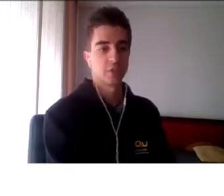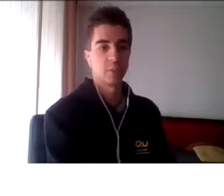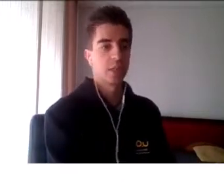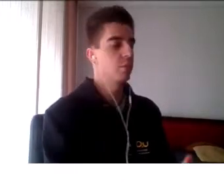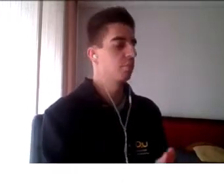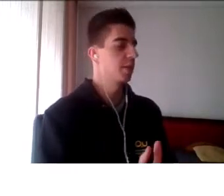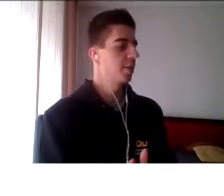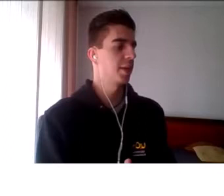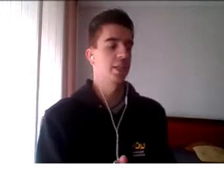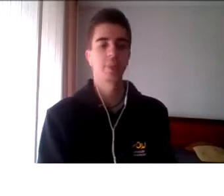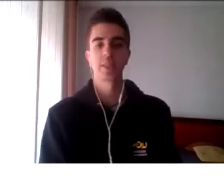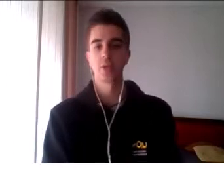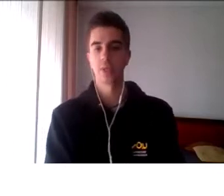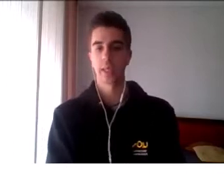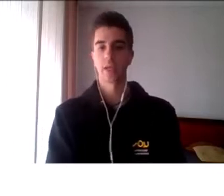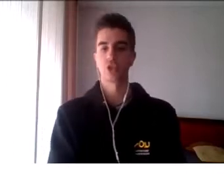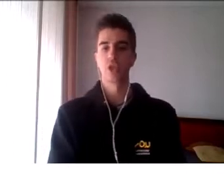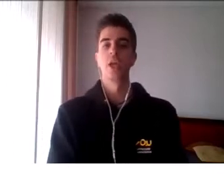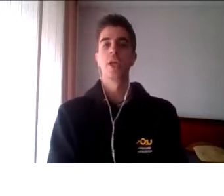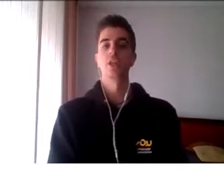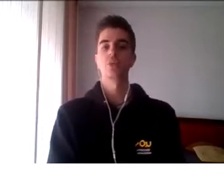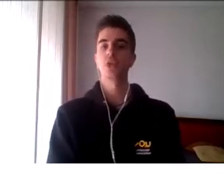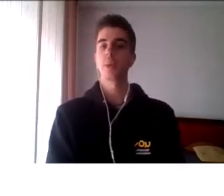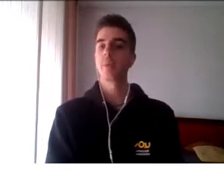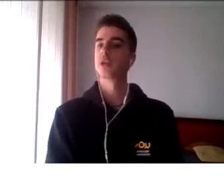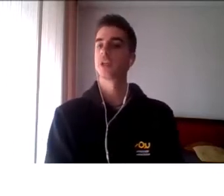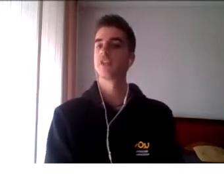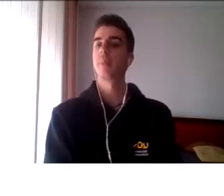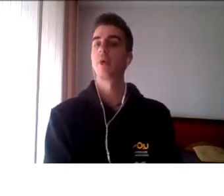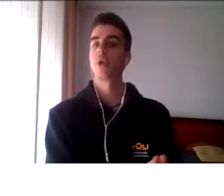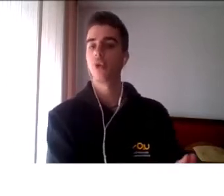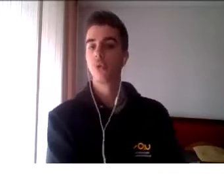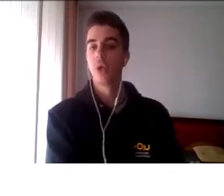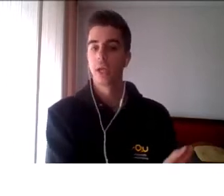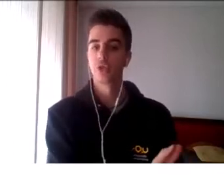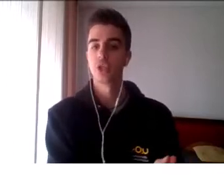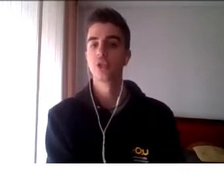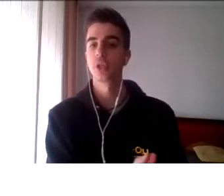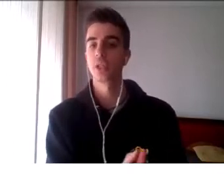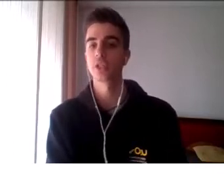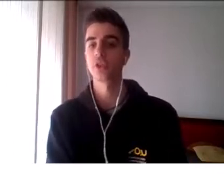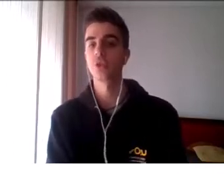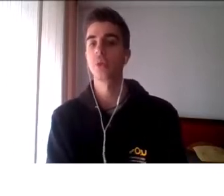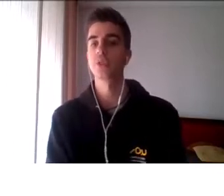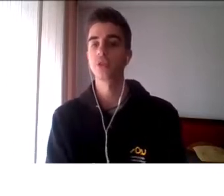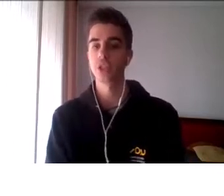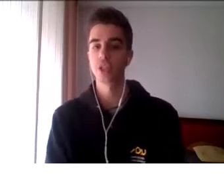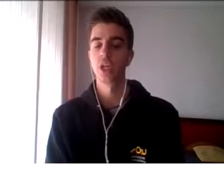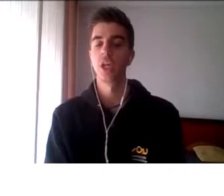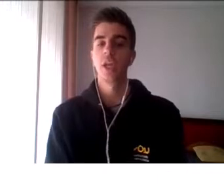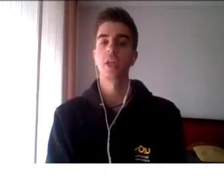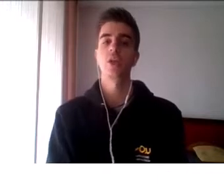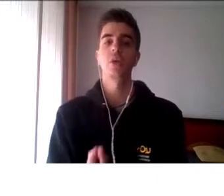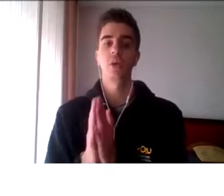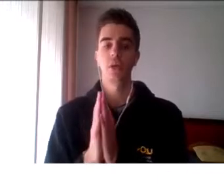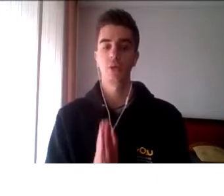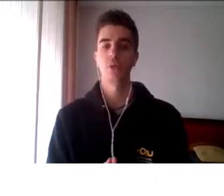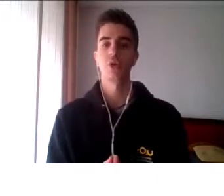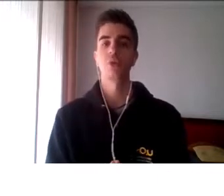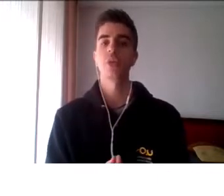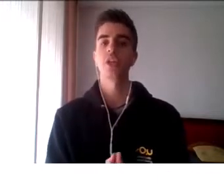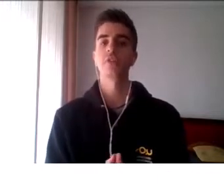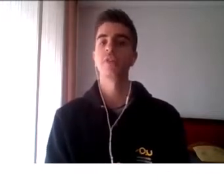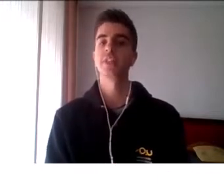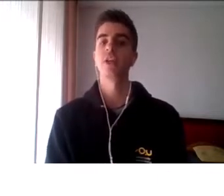imaginemos sexo feminino, tem aparentemente 50 anos. Eles, muito bem, vou transferir para o CODU, que é o Centro de Orientação de Doentes Urgentes. Então,